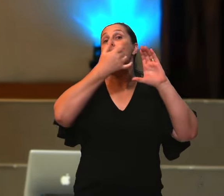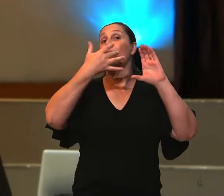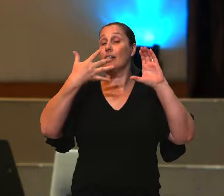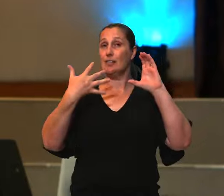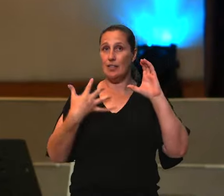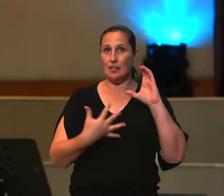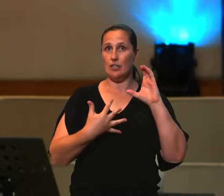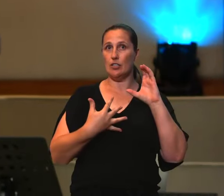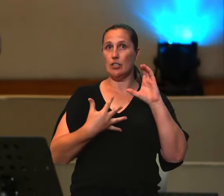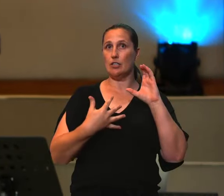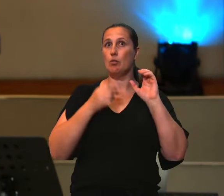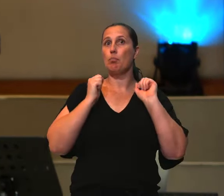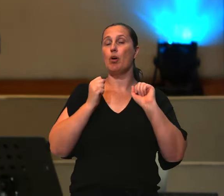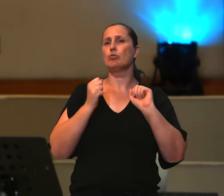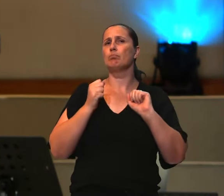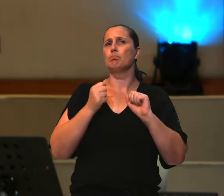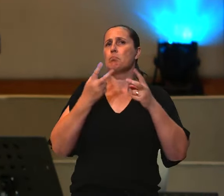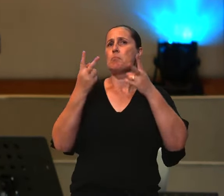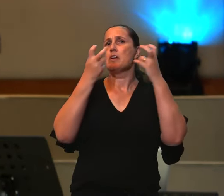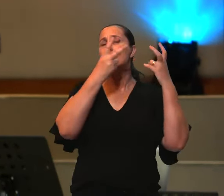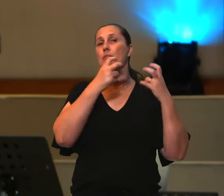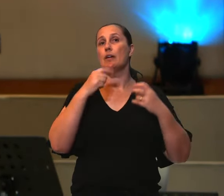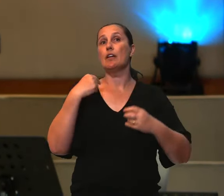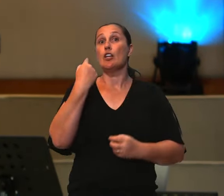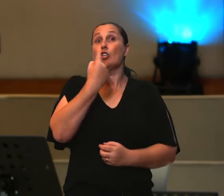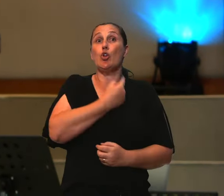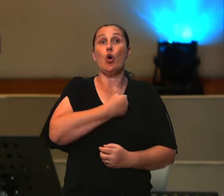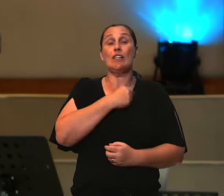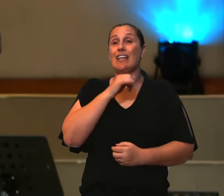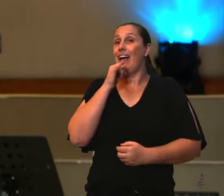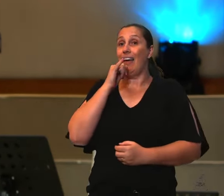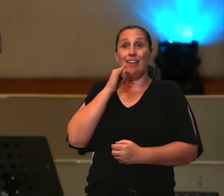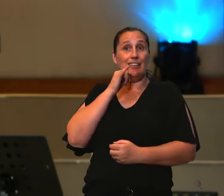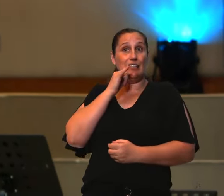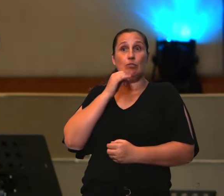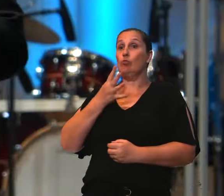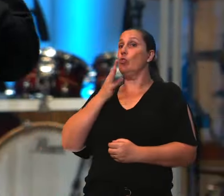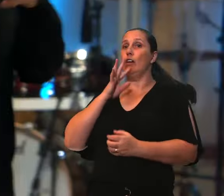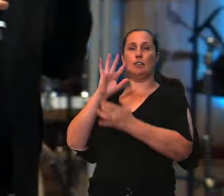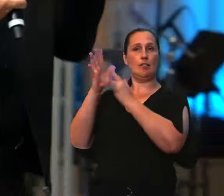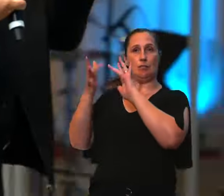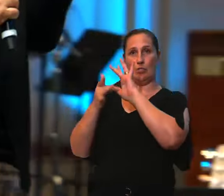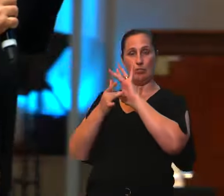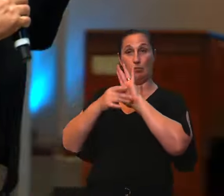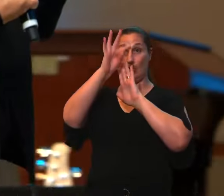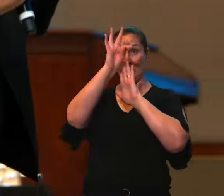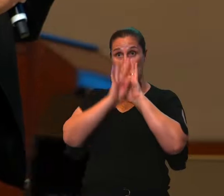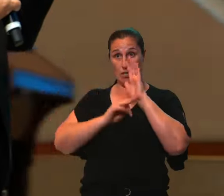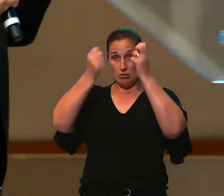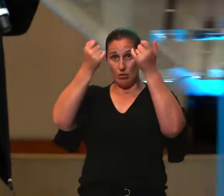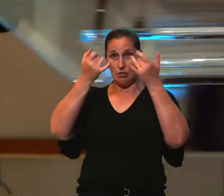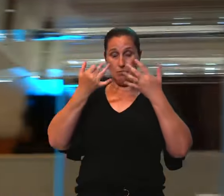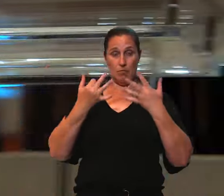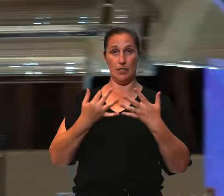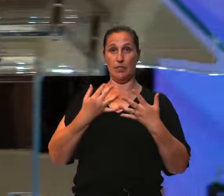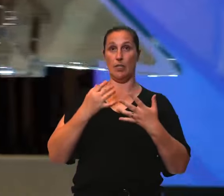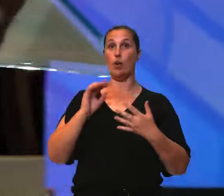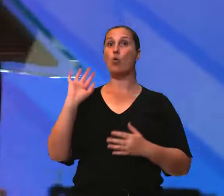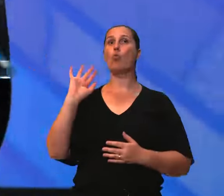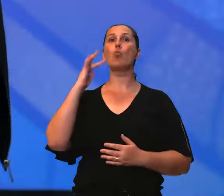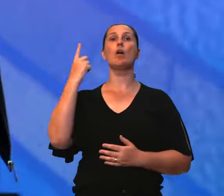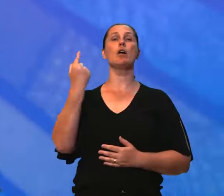identificatórias de quando nós ainda não éramos de Jesus o texto vai dizer quando nós